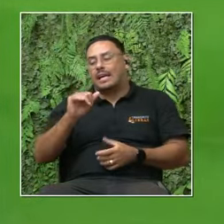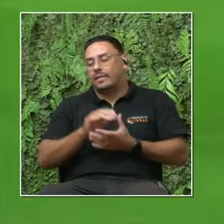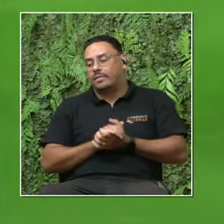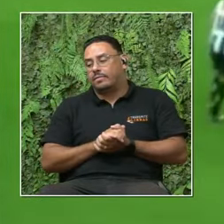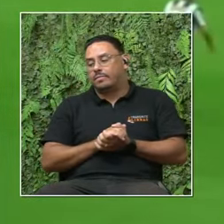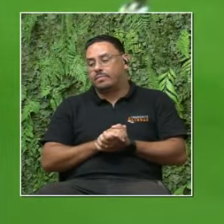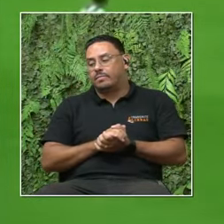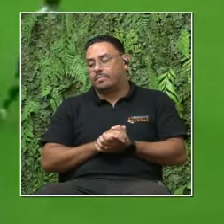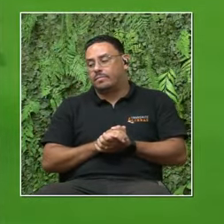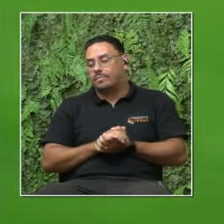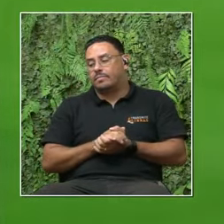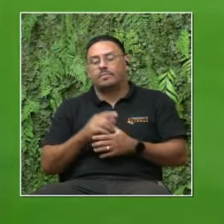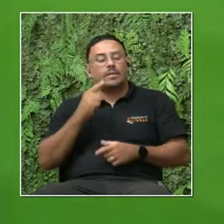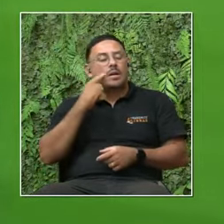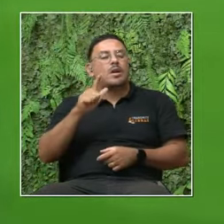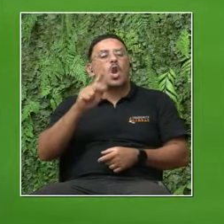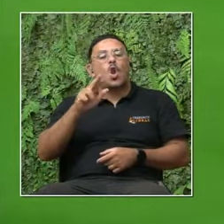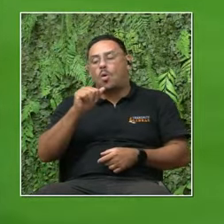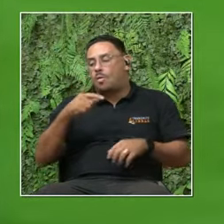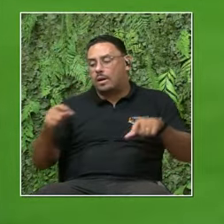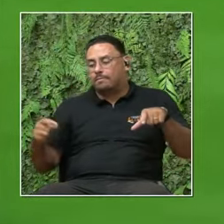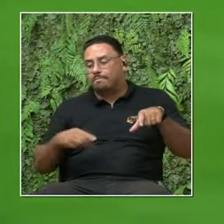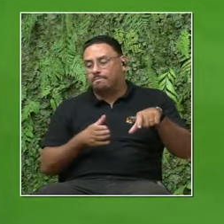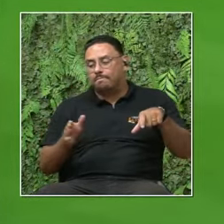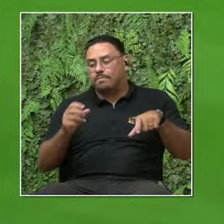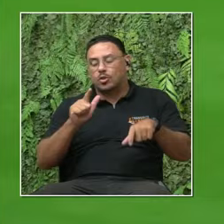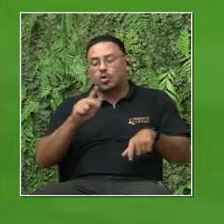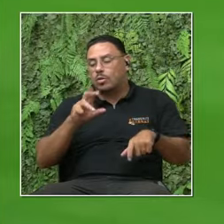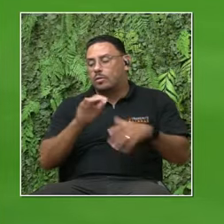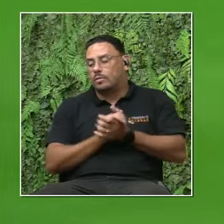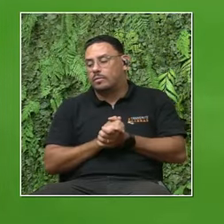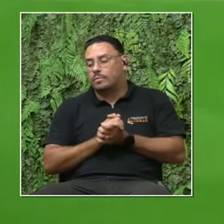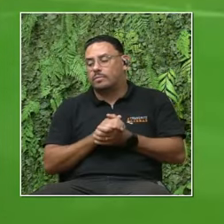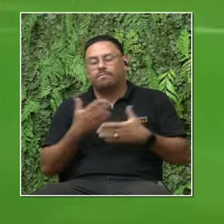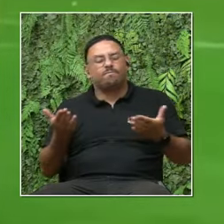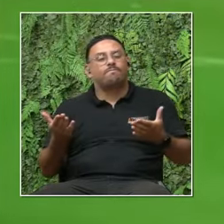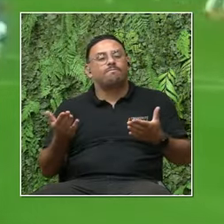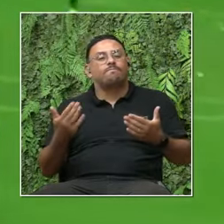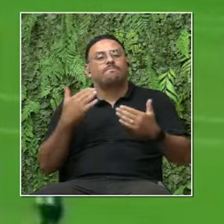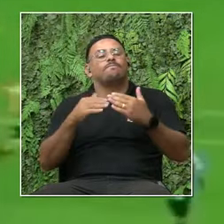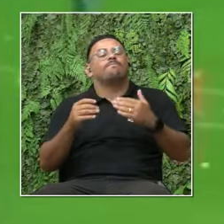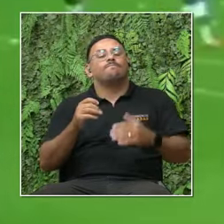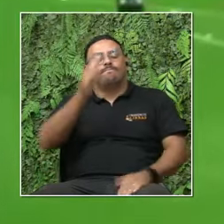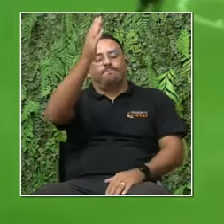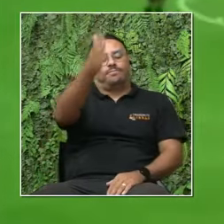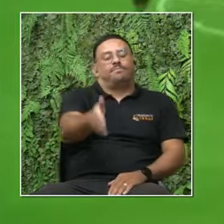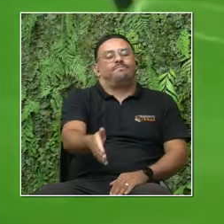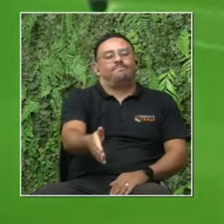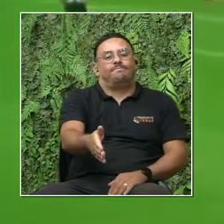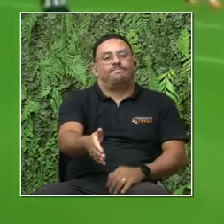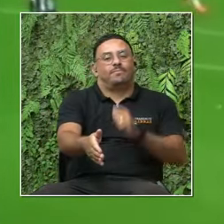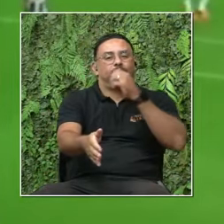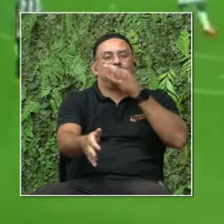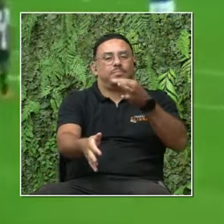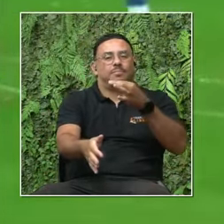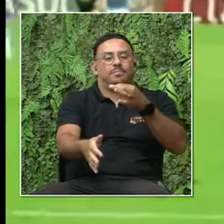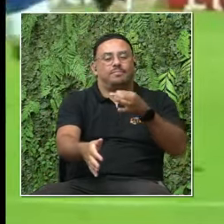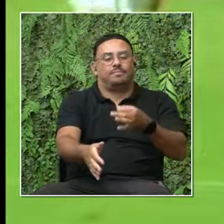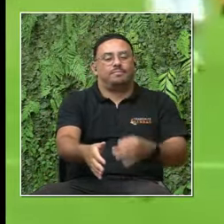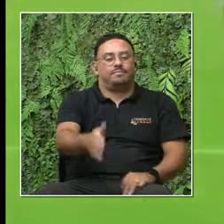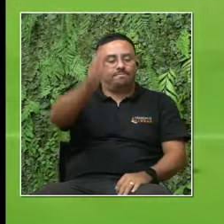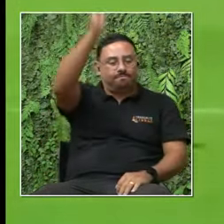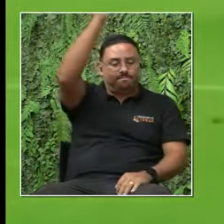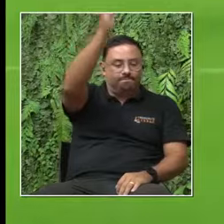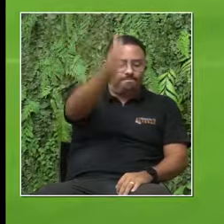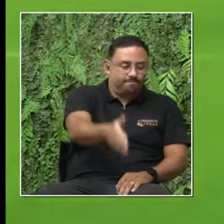madeira brincadeira Olha o Luanzinho penetrou Luanzinho tentou Luanzinho grande jogada pênalti pênalti